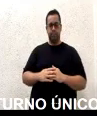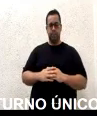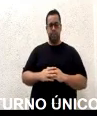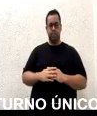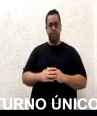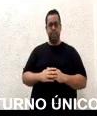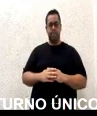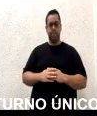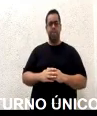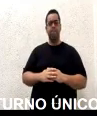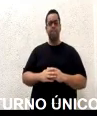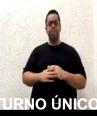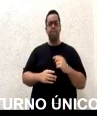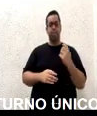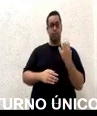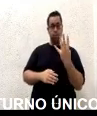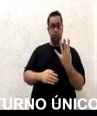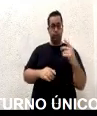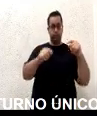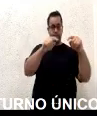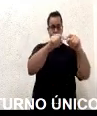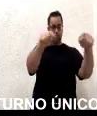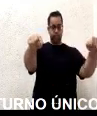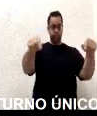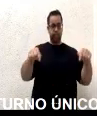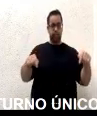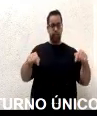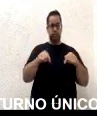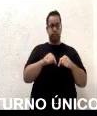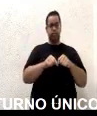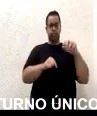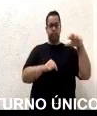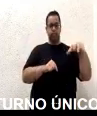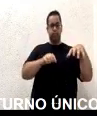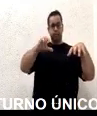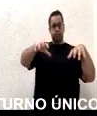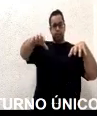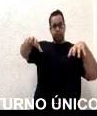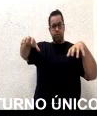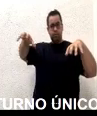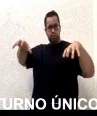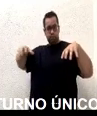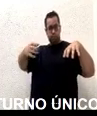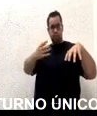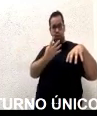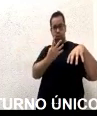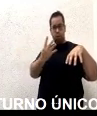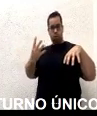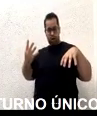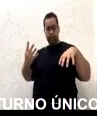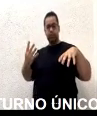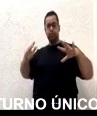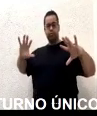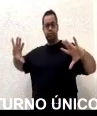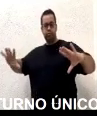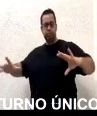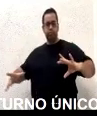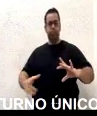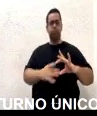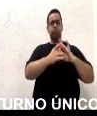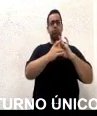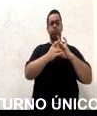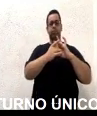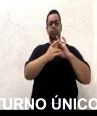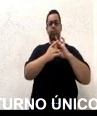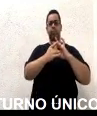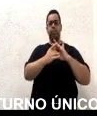são 4 terrenos que vai ser vendido por meio de leilão, como já falei, e que vem de boa